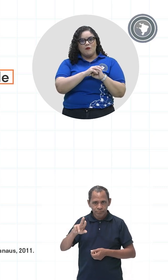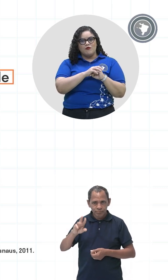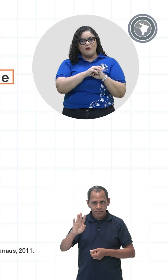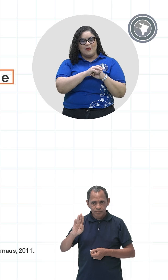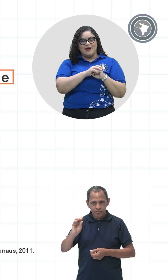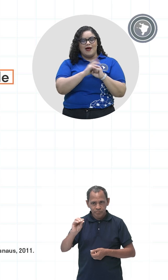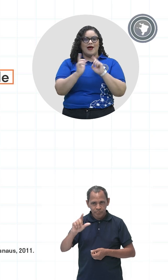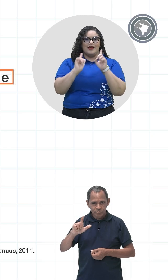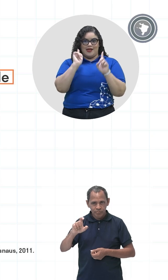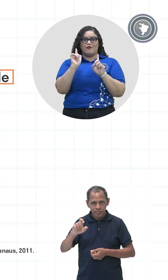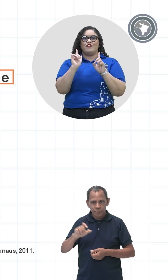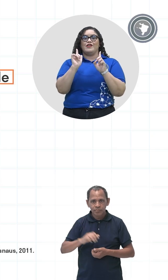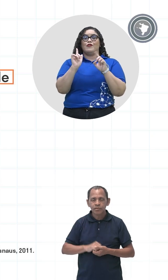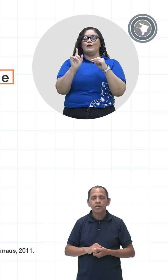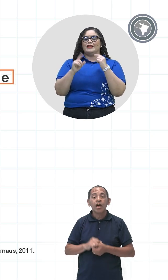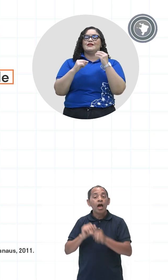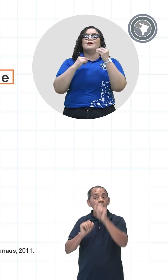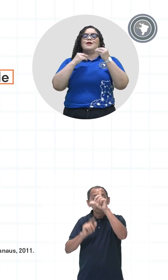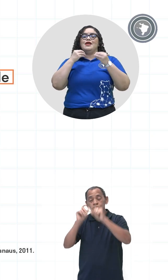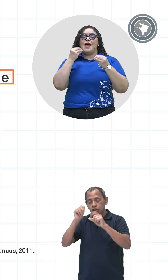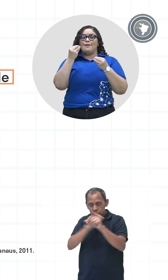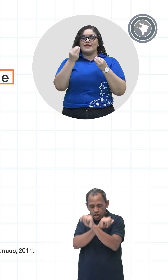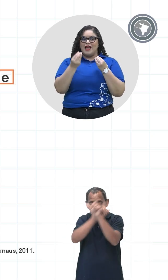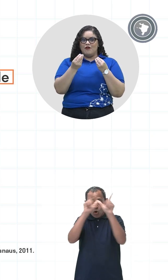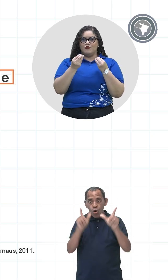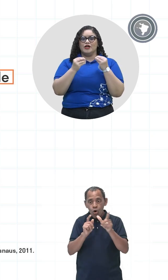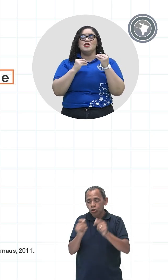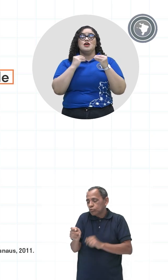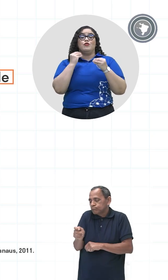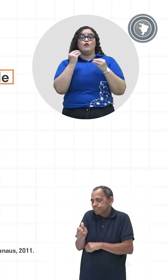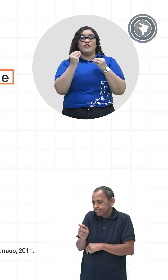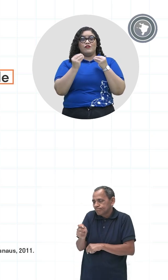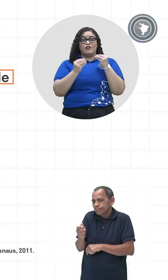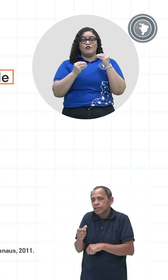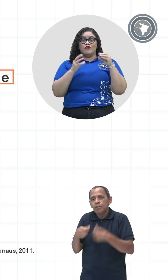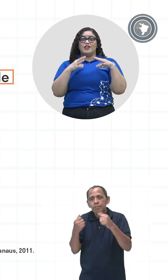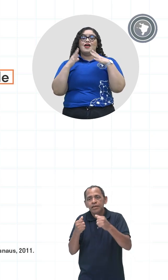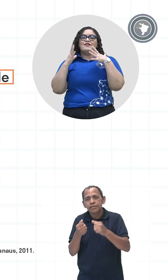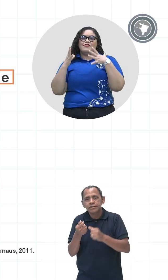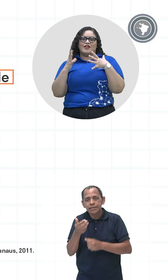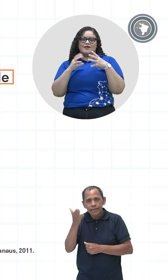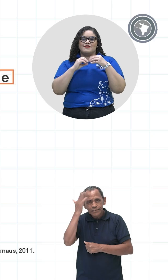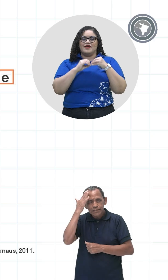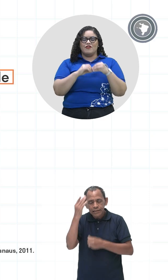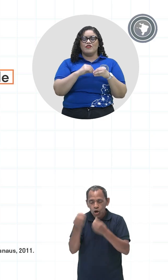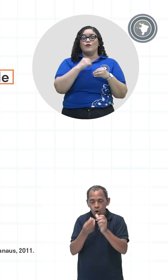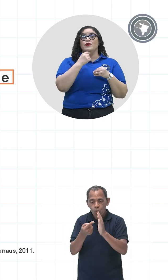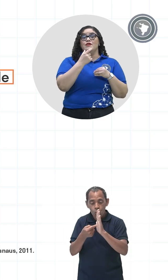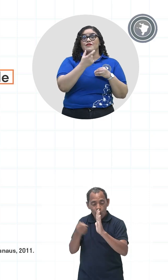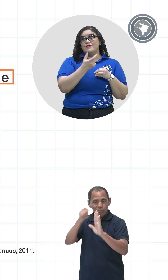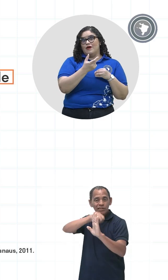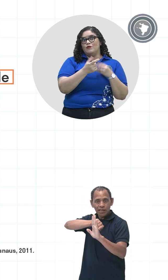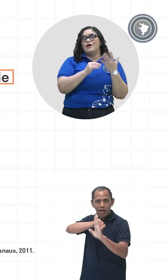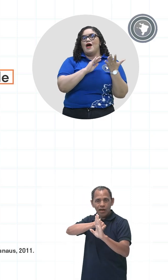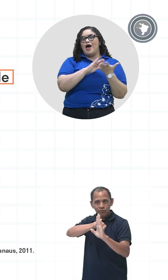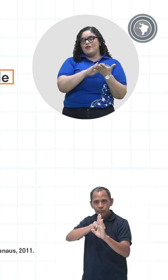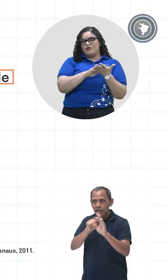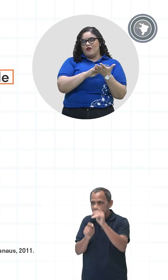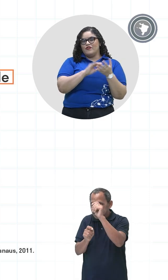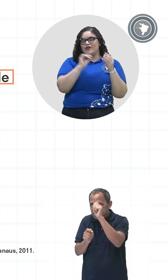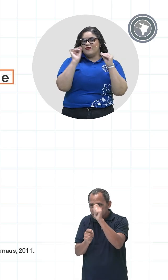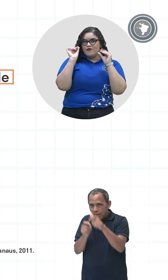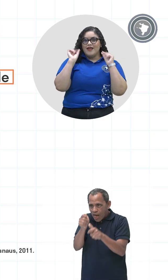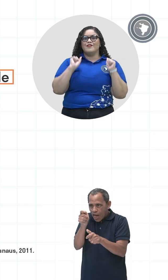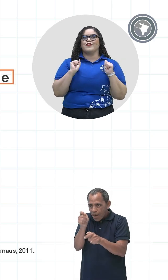único golpe de polegar. E aí a gente tem que compreender também a metáfora no sentido de que as estrelas em questão são